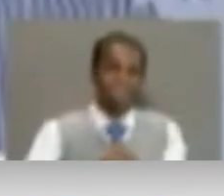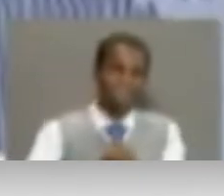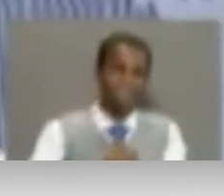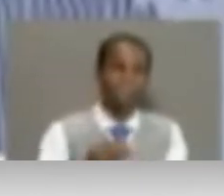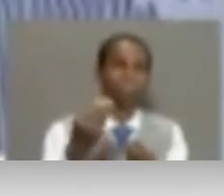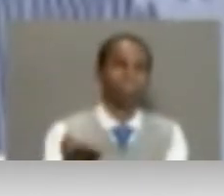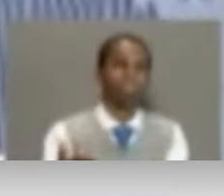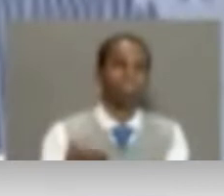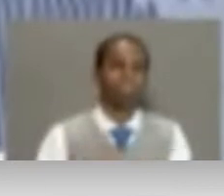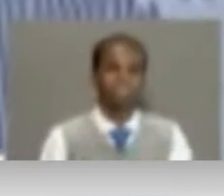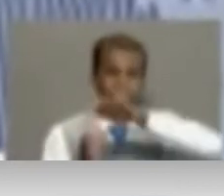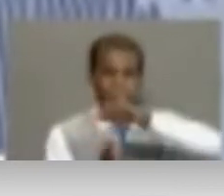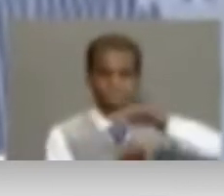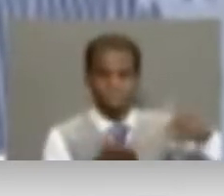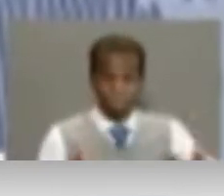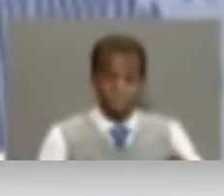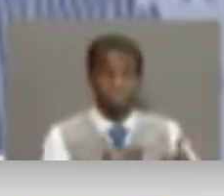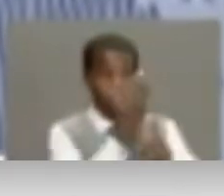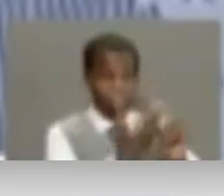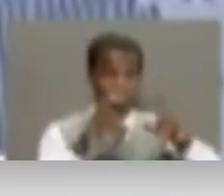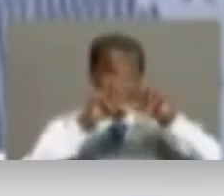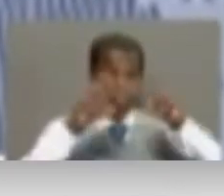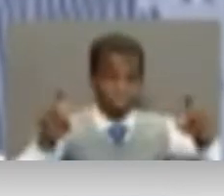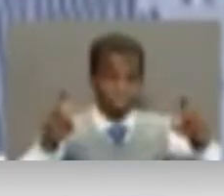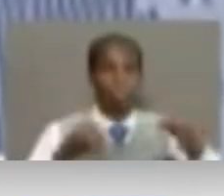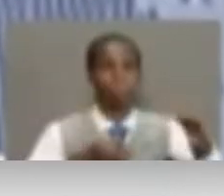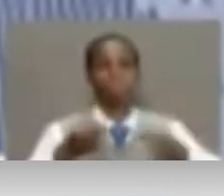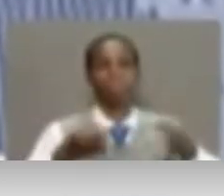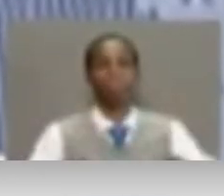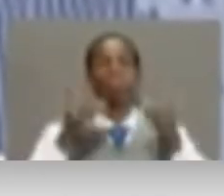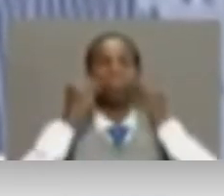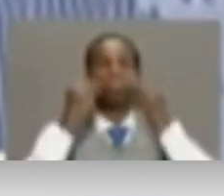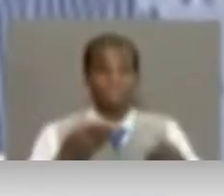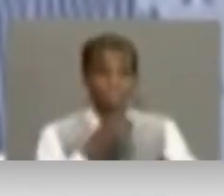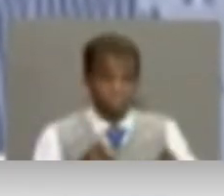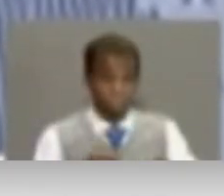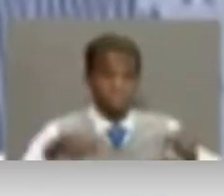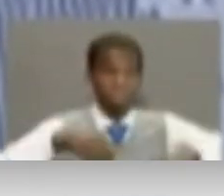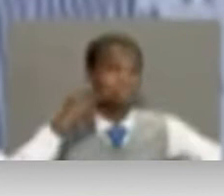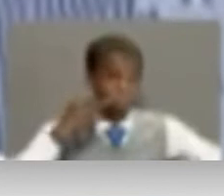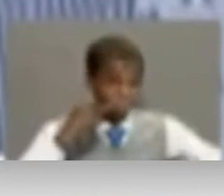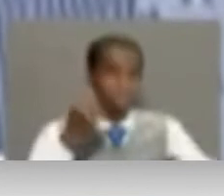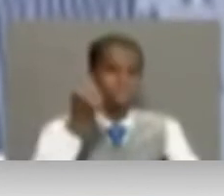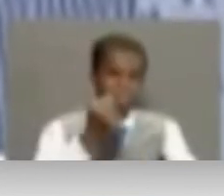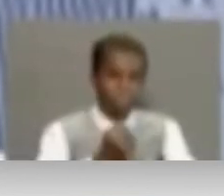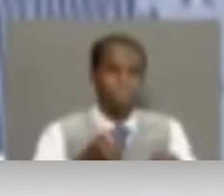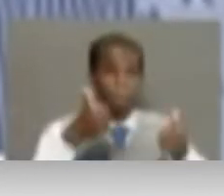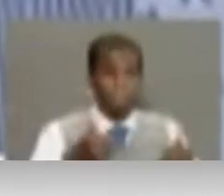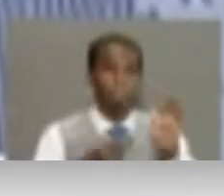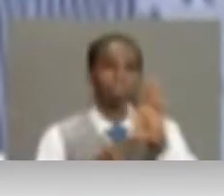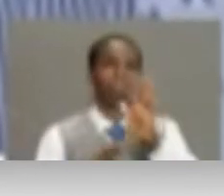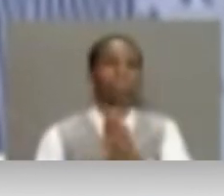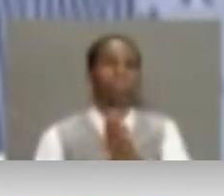antes? Relativamente à questão que me coloca, de facto prestou-se um bom serviço à nação relativamente a este